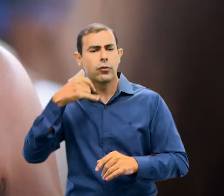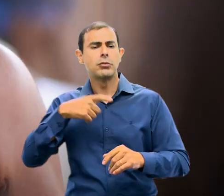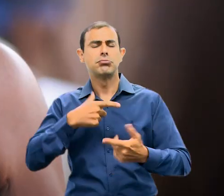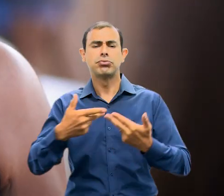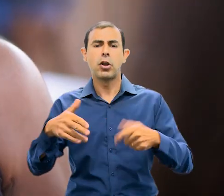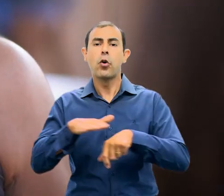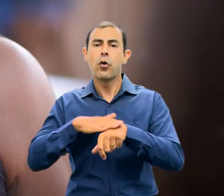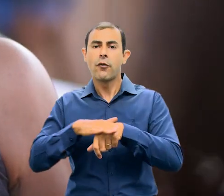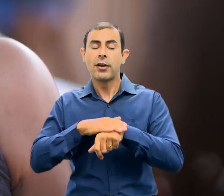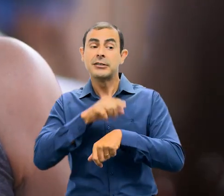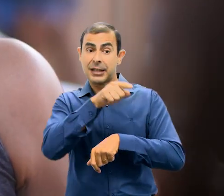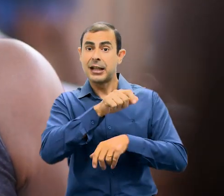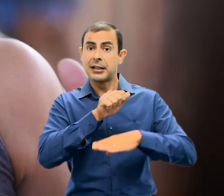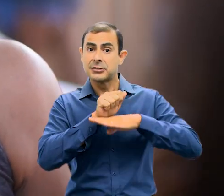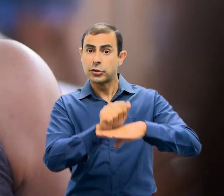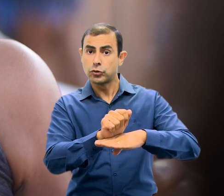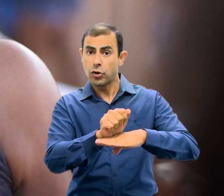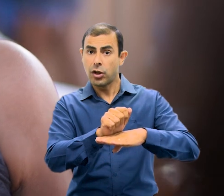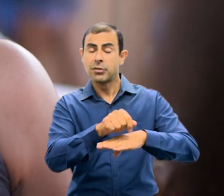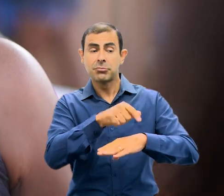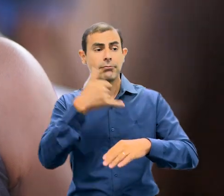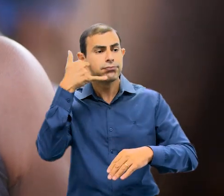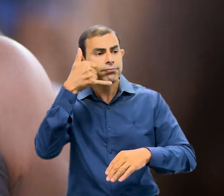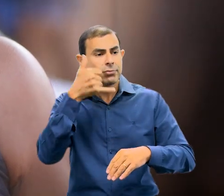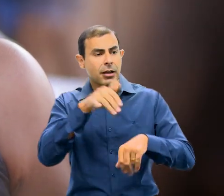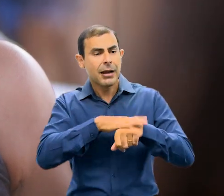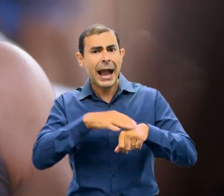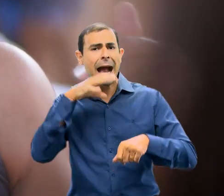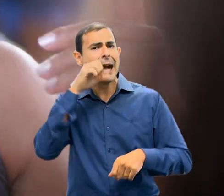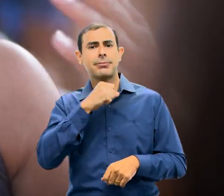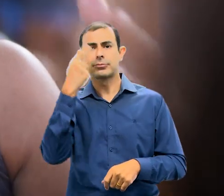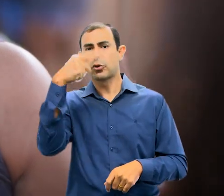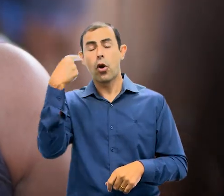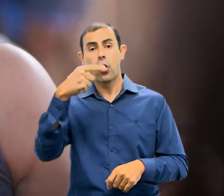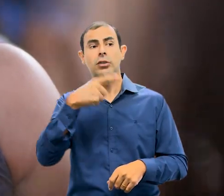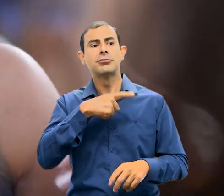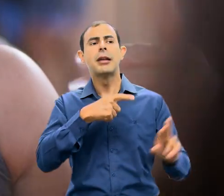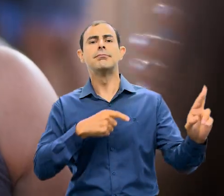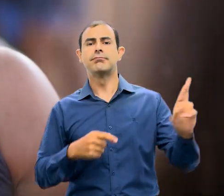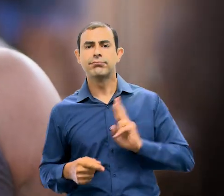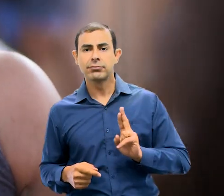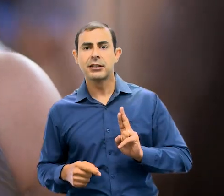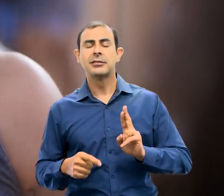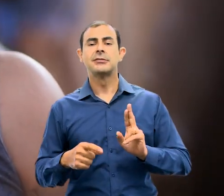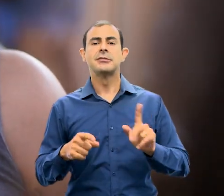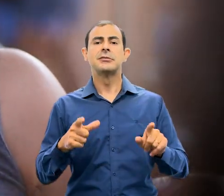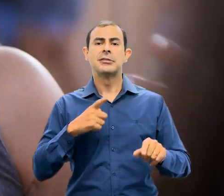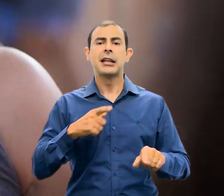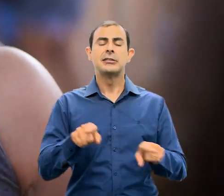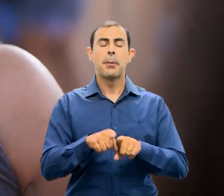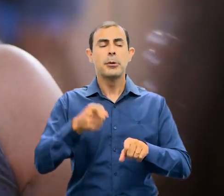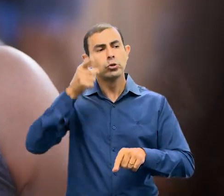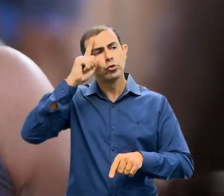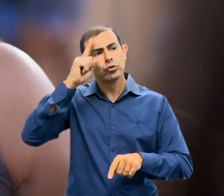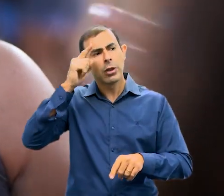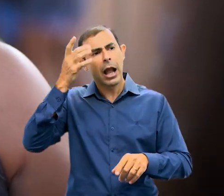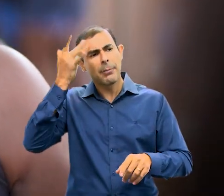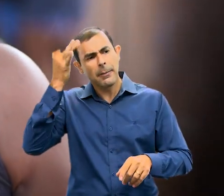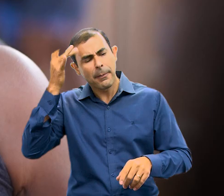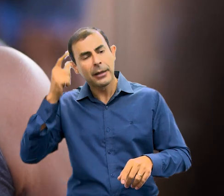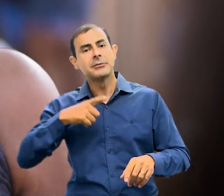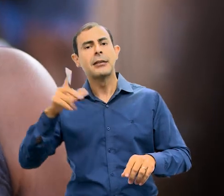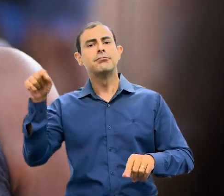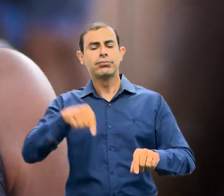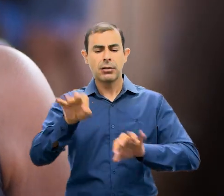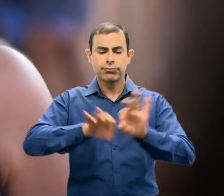em poucos minutos eu converso com a assessora dele, em poucos momentos, poucas horas, eu já tenho retorno e poucos dias